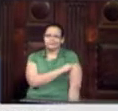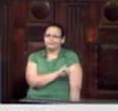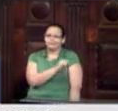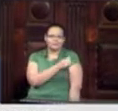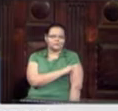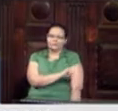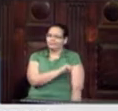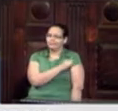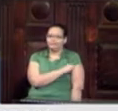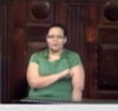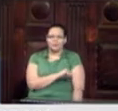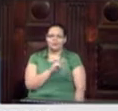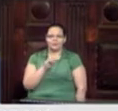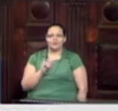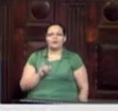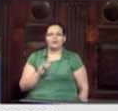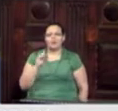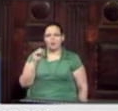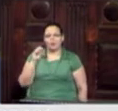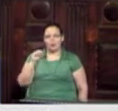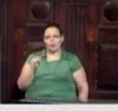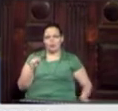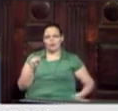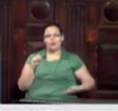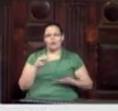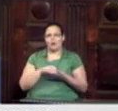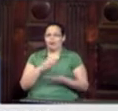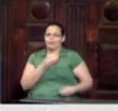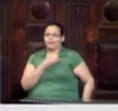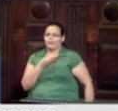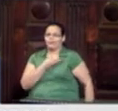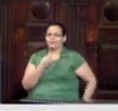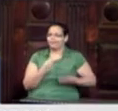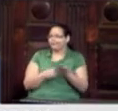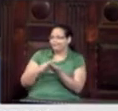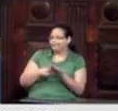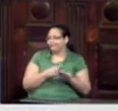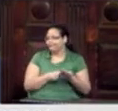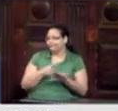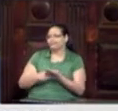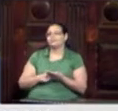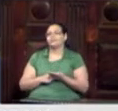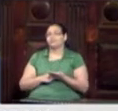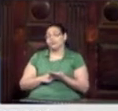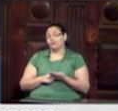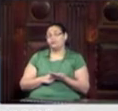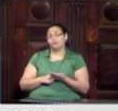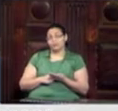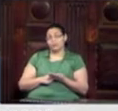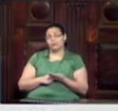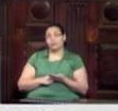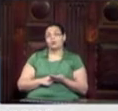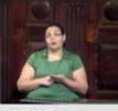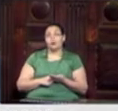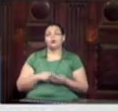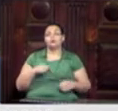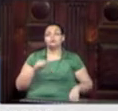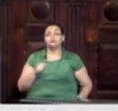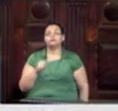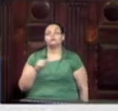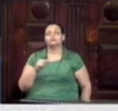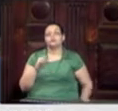Janeiro será uma organização entre amigos. É só ver lá nos anais. E se tornou